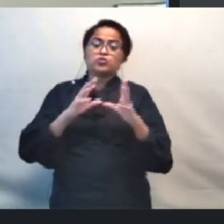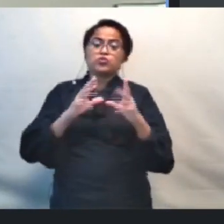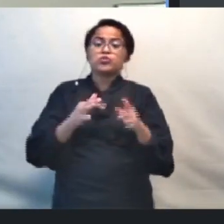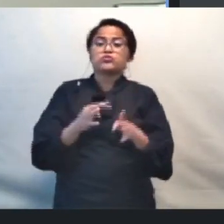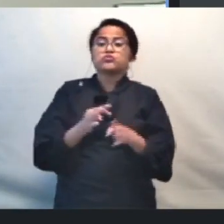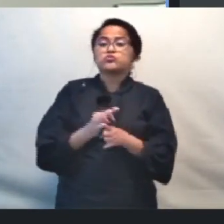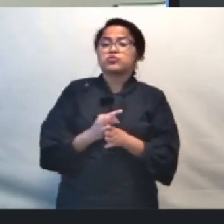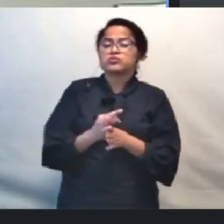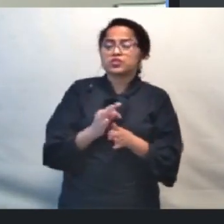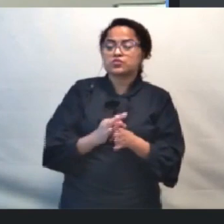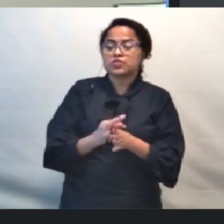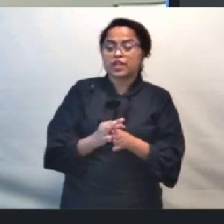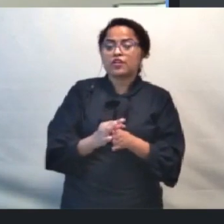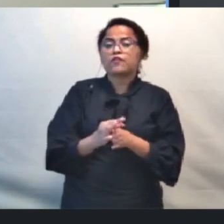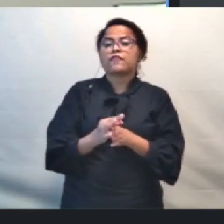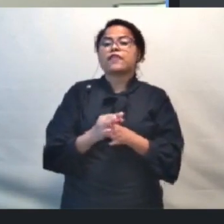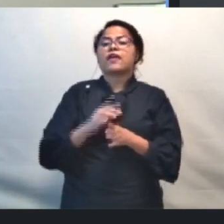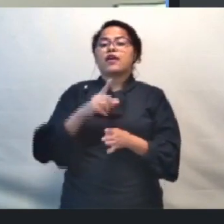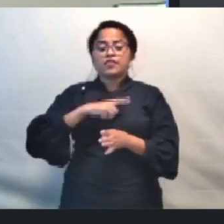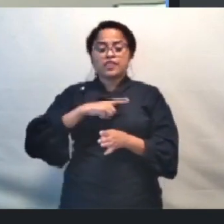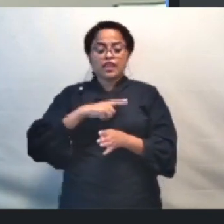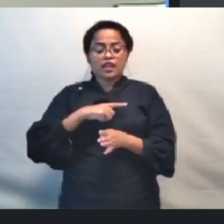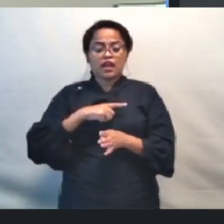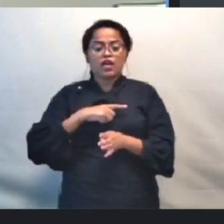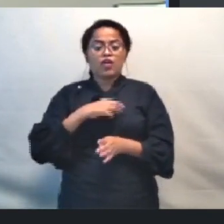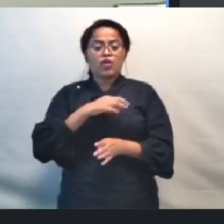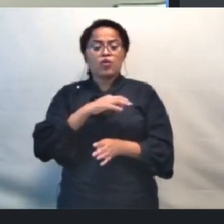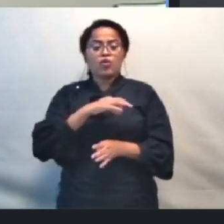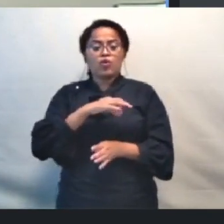estarão com guardas municipais em tempo integral.